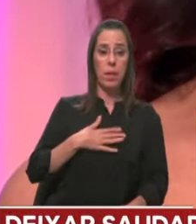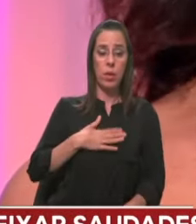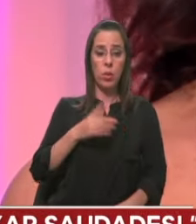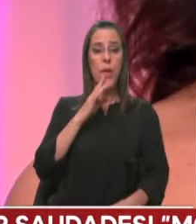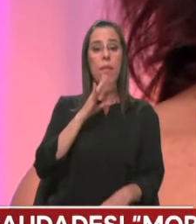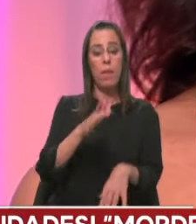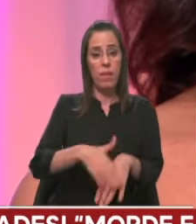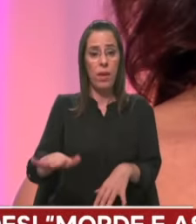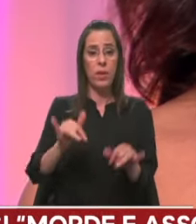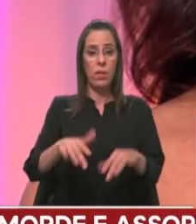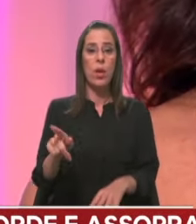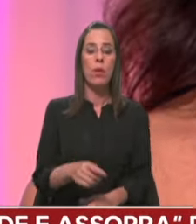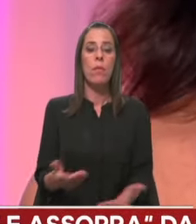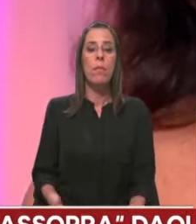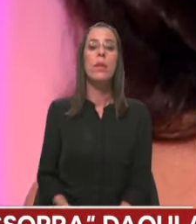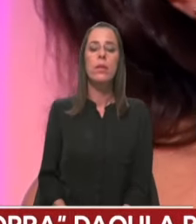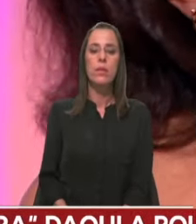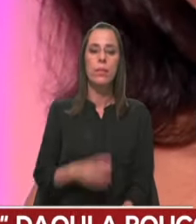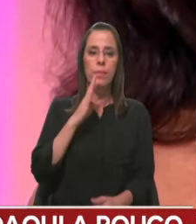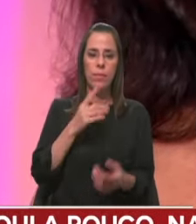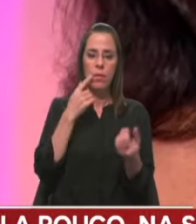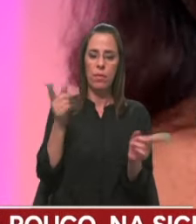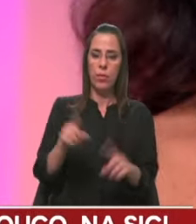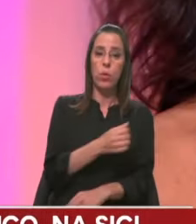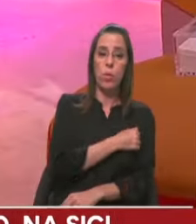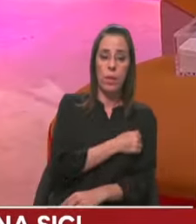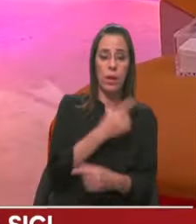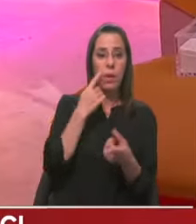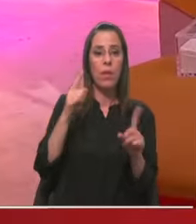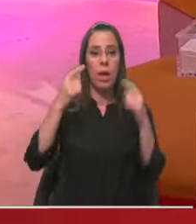e a sua mãe vai sair ao fim do mês. Portanto, a minha mãe voltou para casa e eu voltei à loucura de sempre.